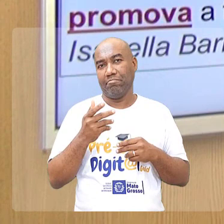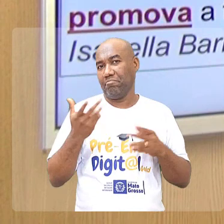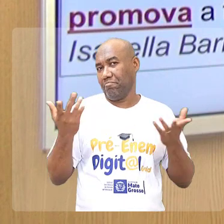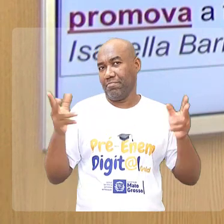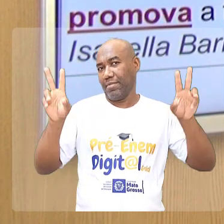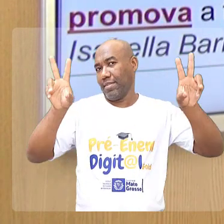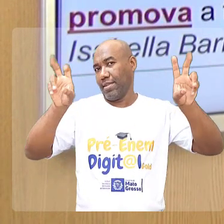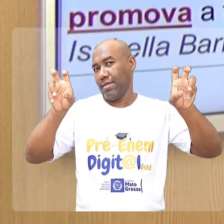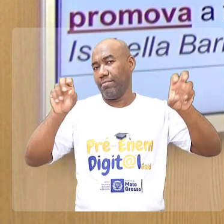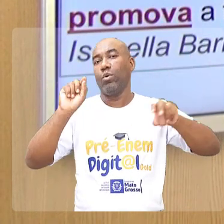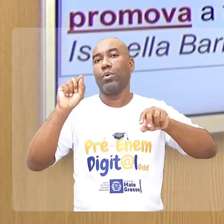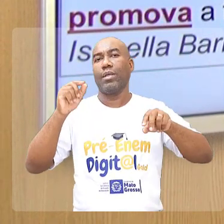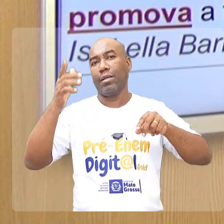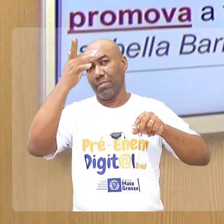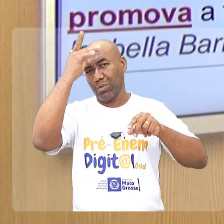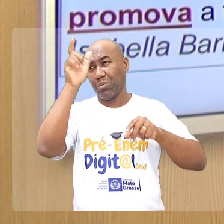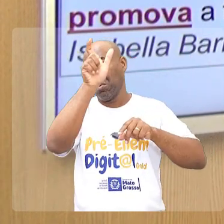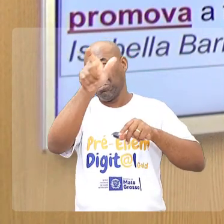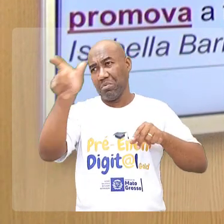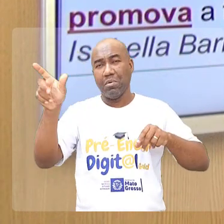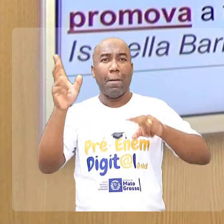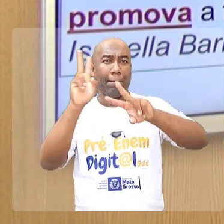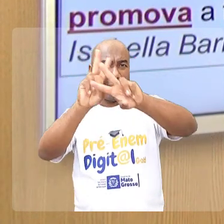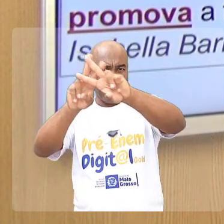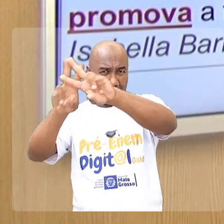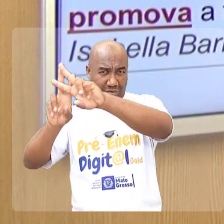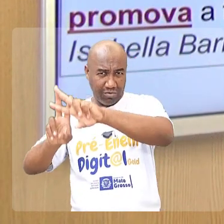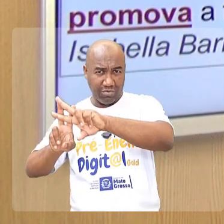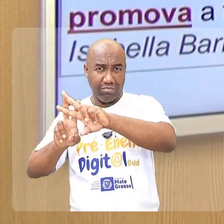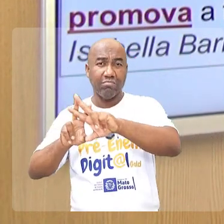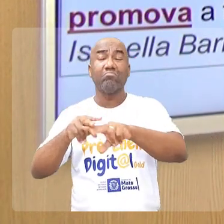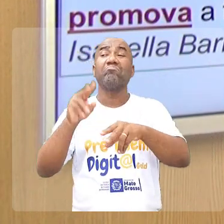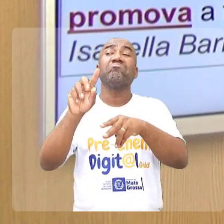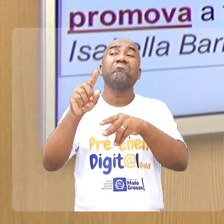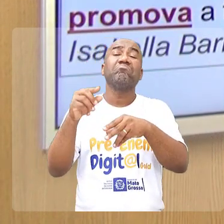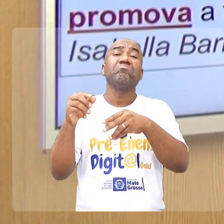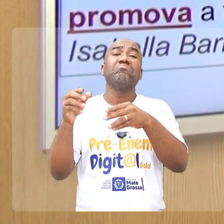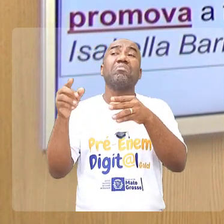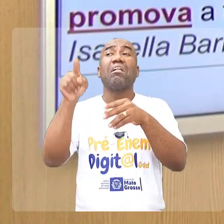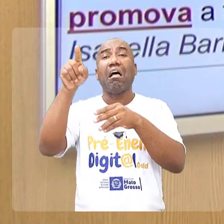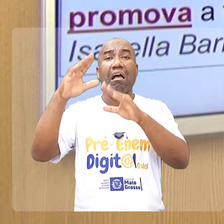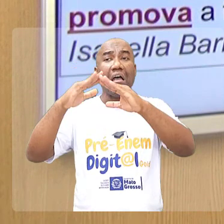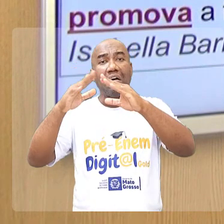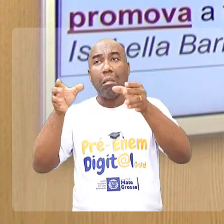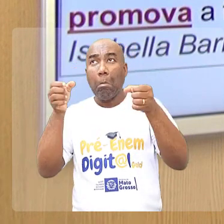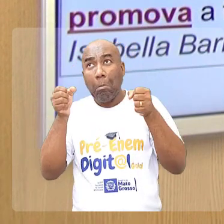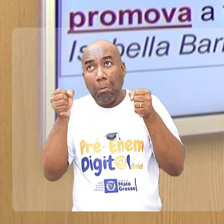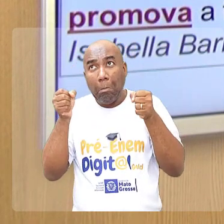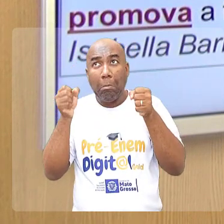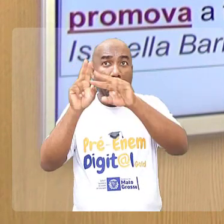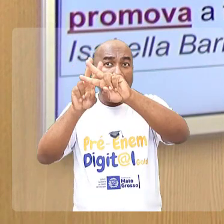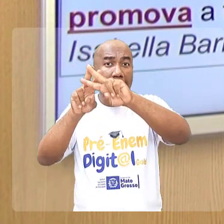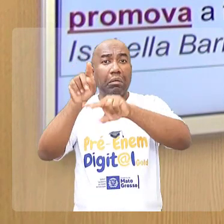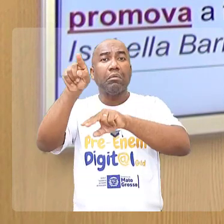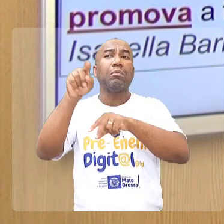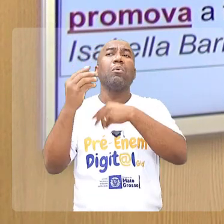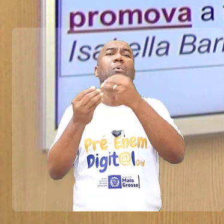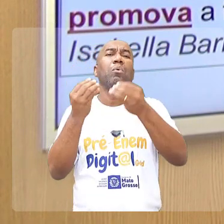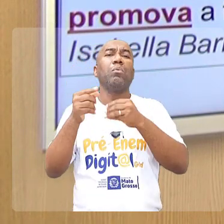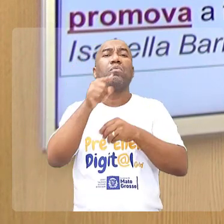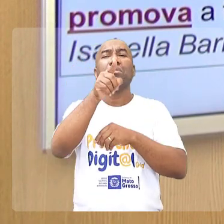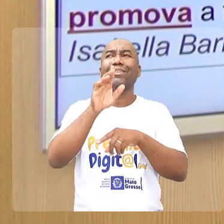um problema muito sério de superlotação no sistema carcerário. Como é que você vai resolver? Quem irá fazer